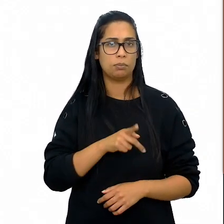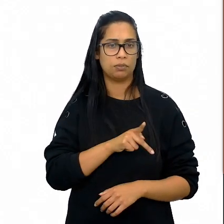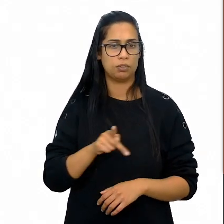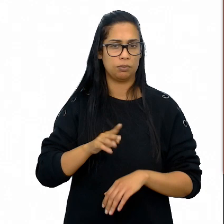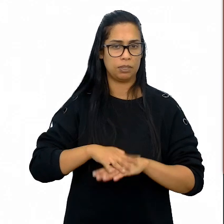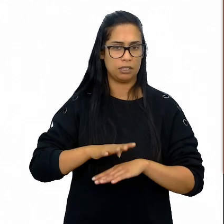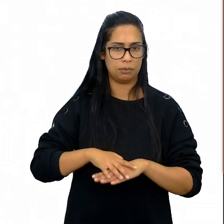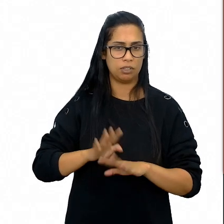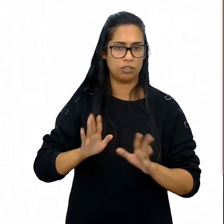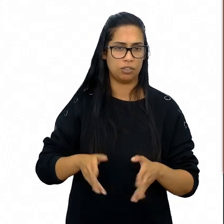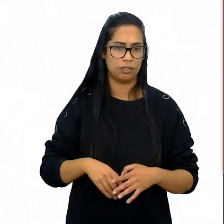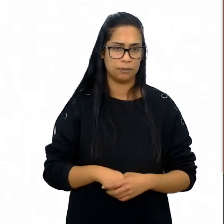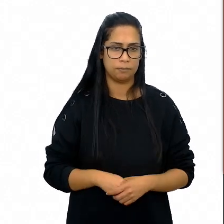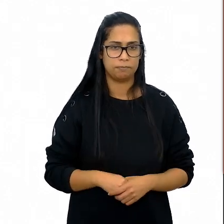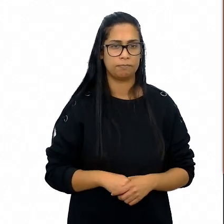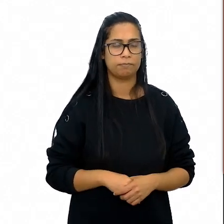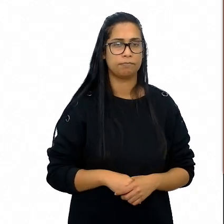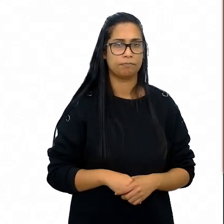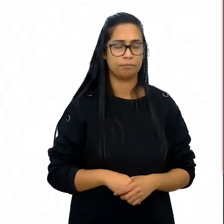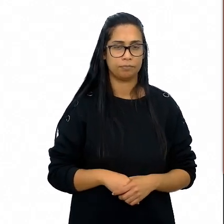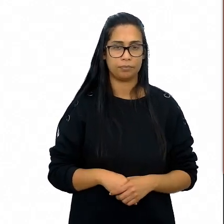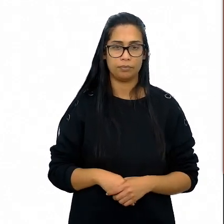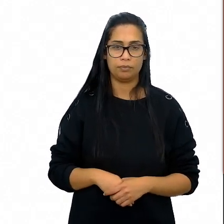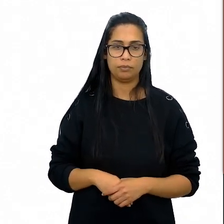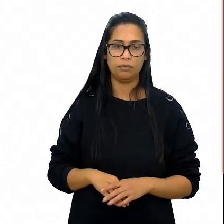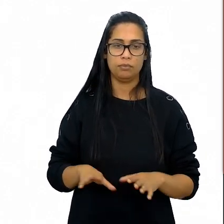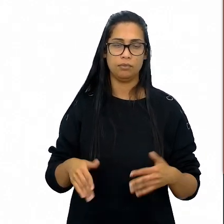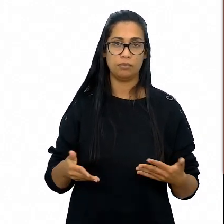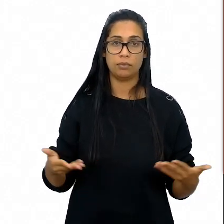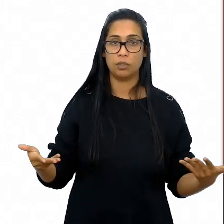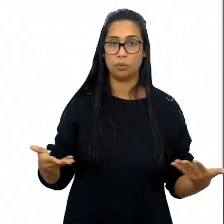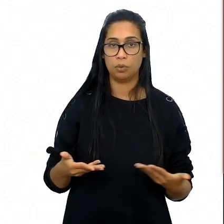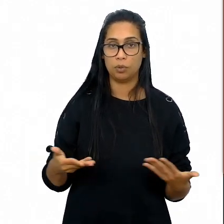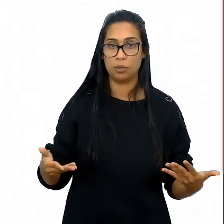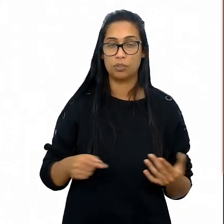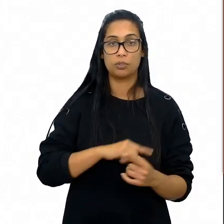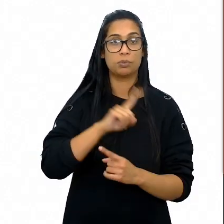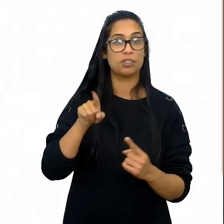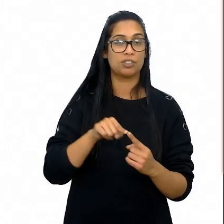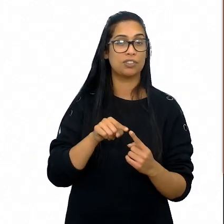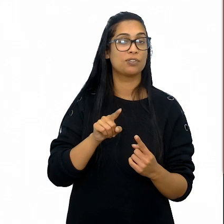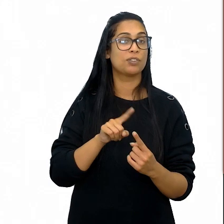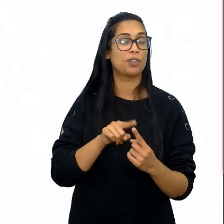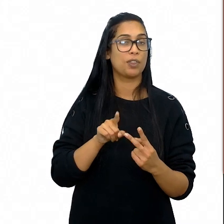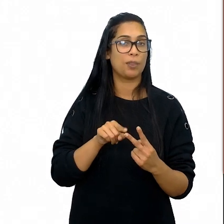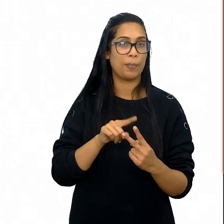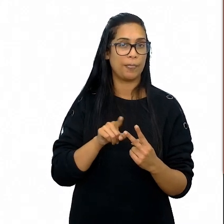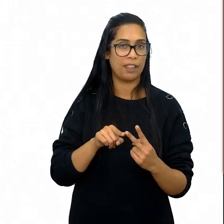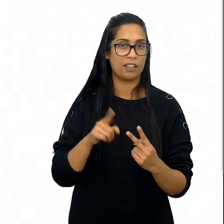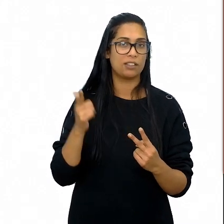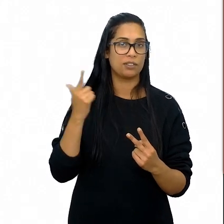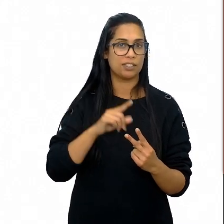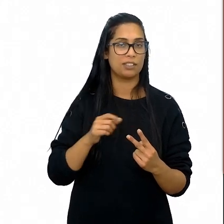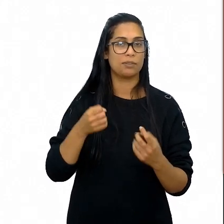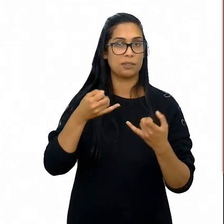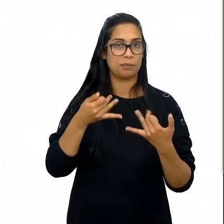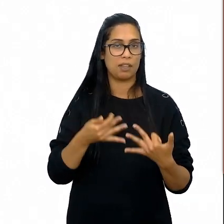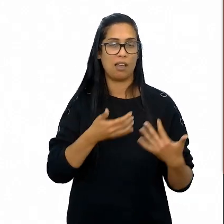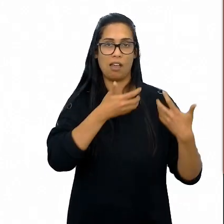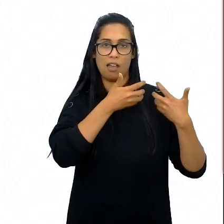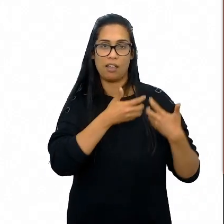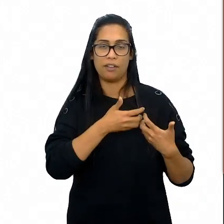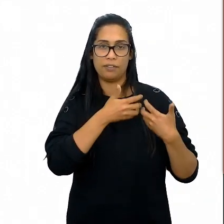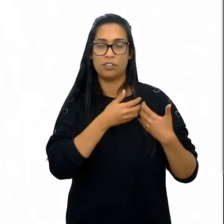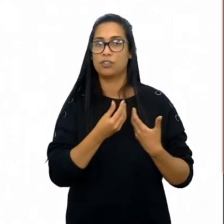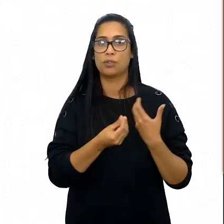Tá bem então conseguimos sim né cumprir com os nossos dois objetivos nós conseguimos refletir sobre os conhecimentos